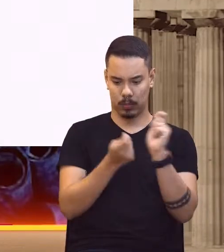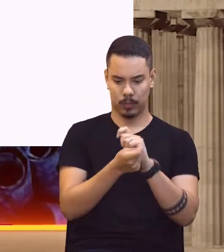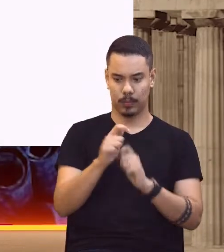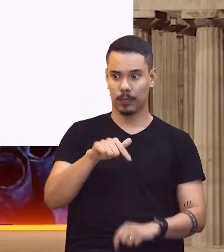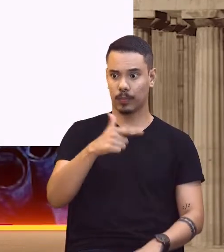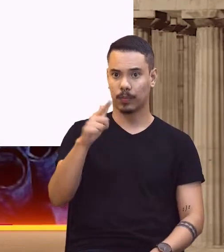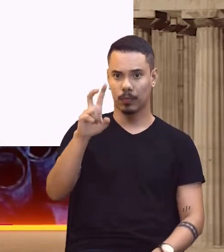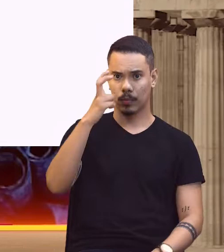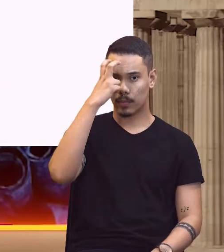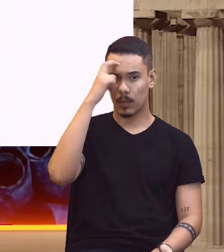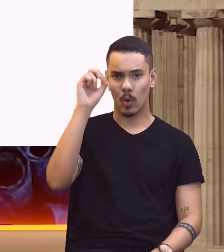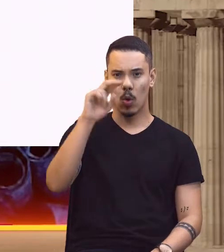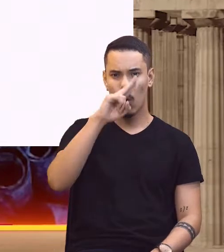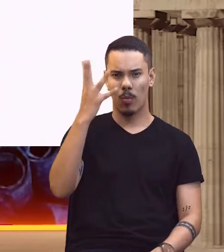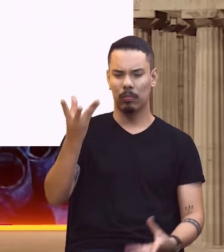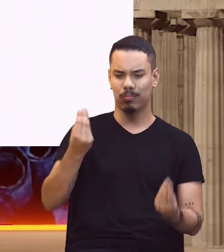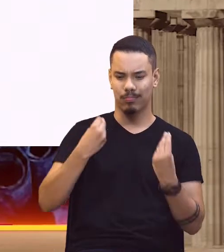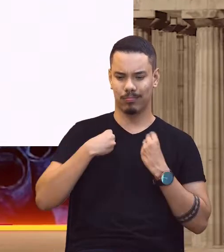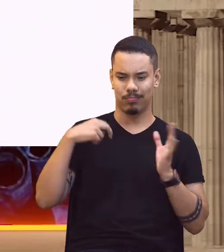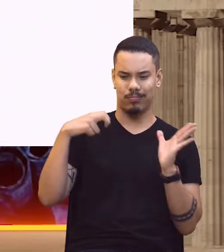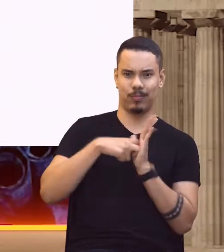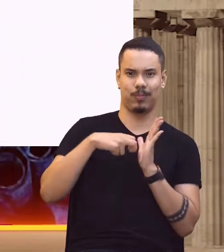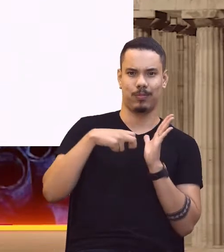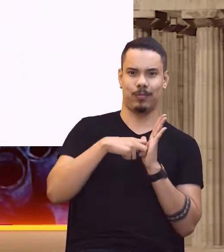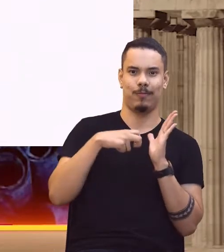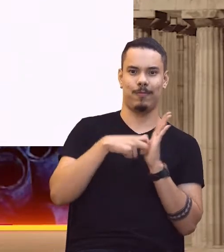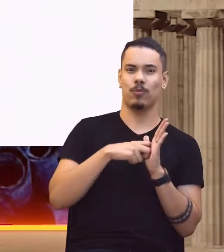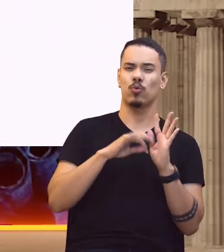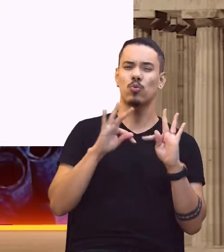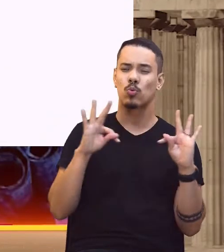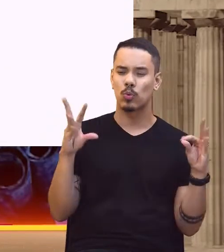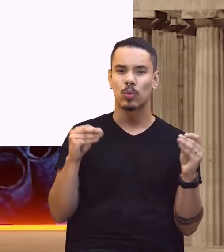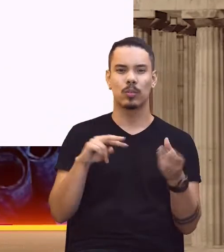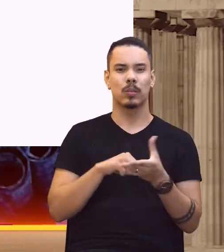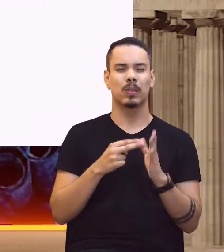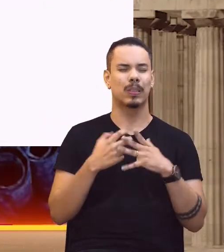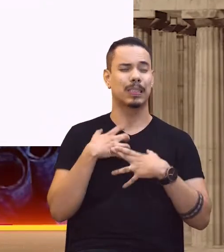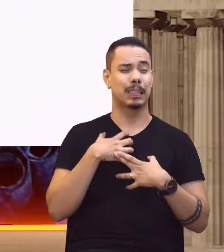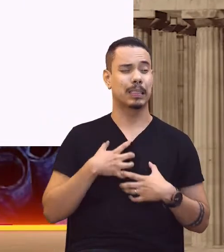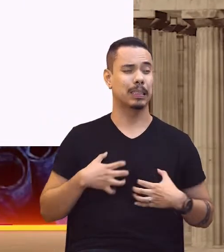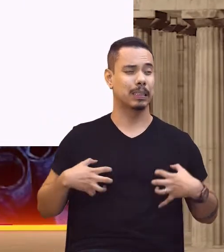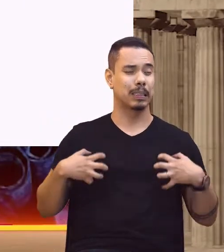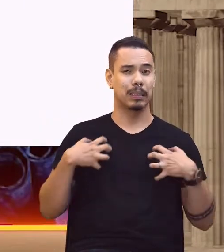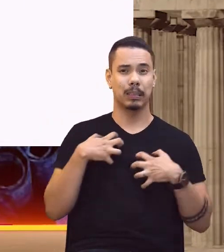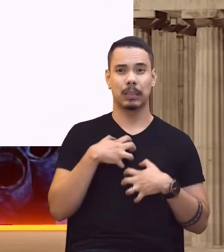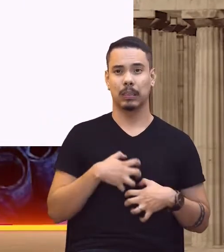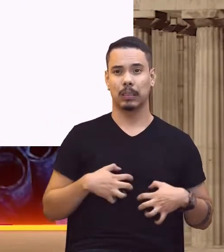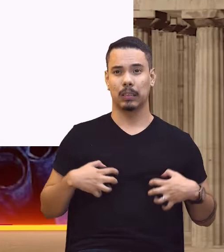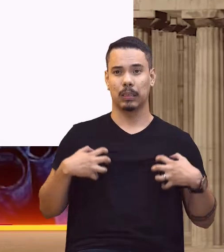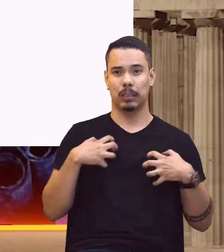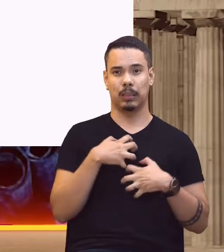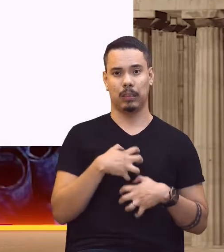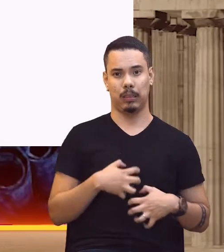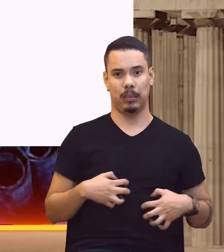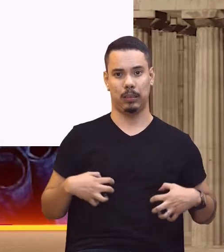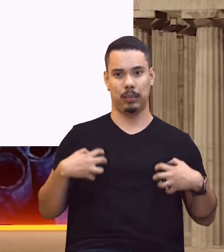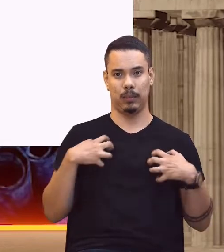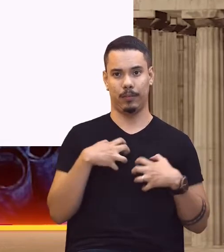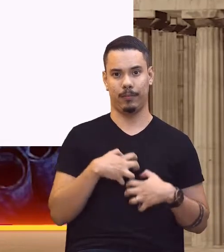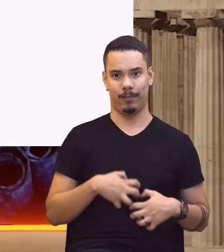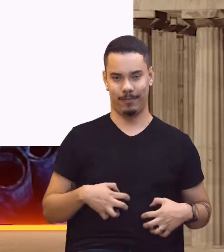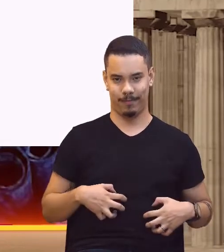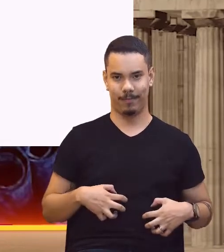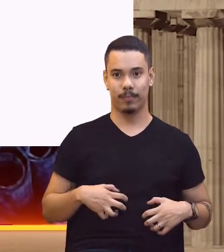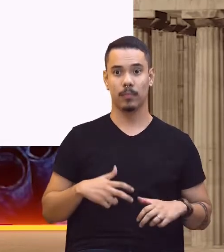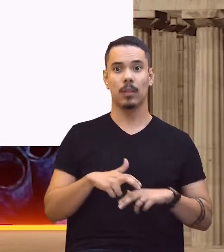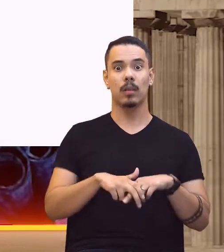irão me castigar? Então, tudo isso vai gerando conflitos, angústias naquele povo, ok? Então, é esse